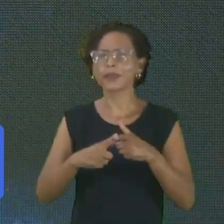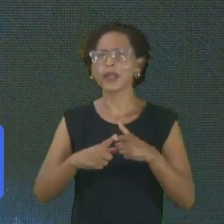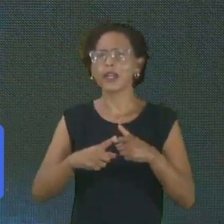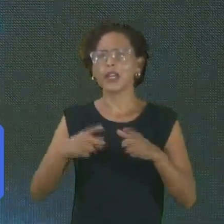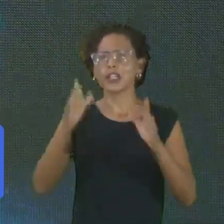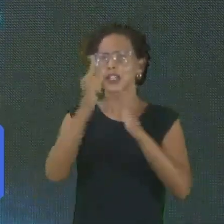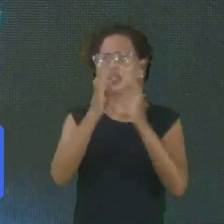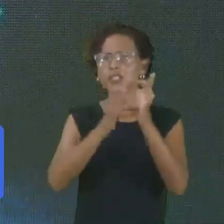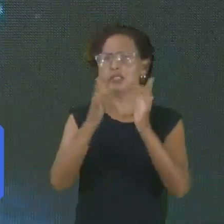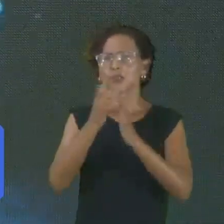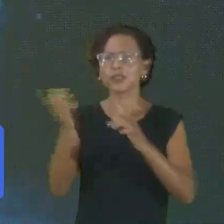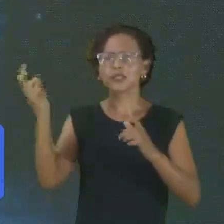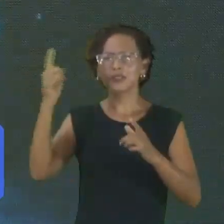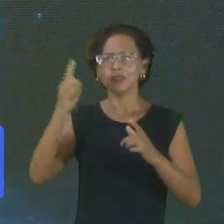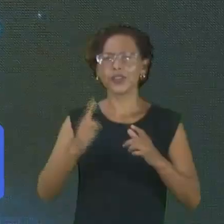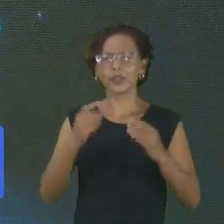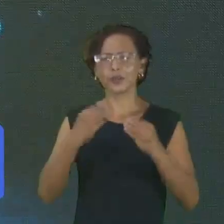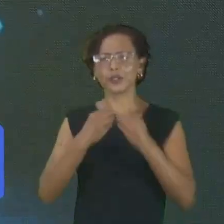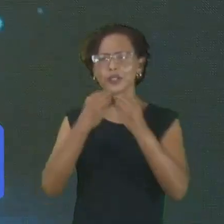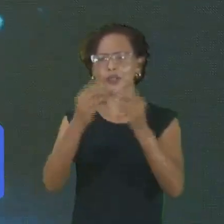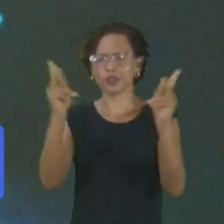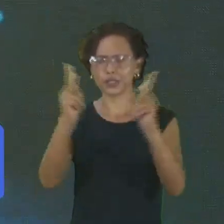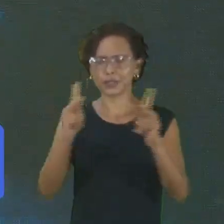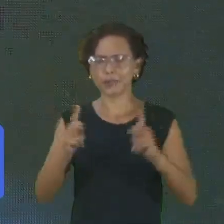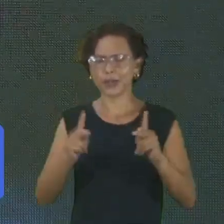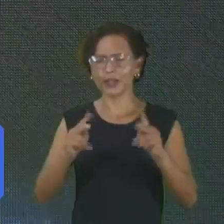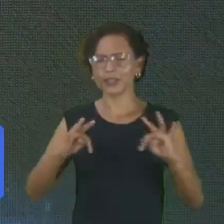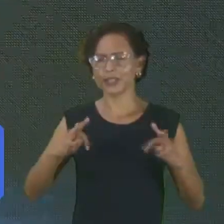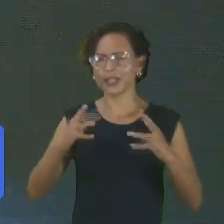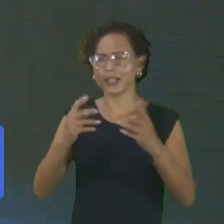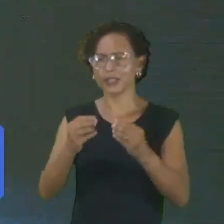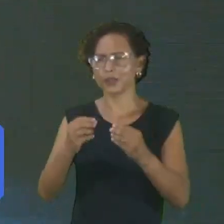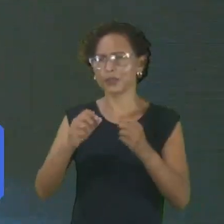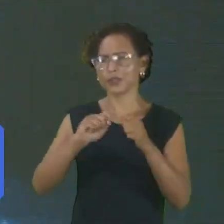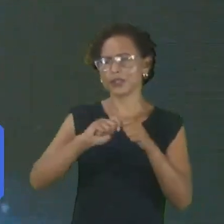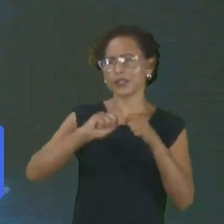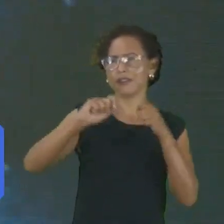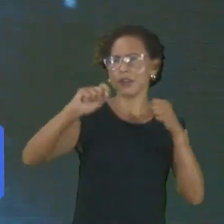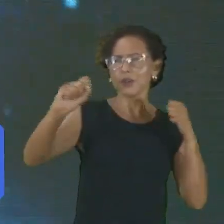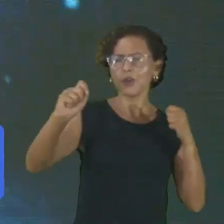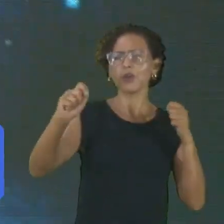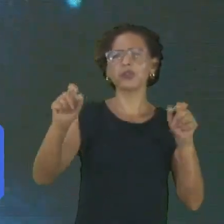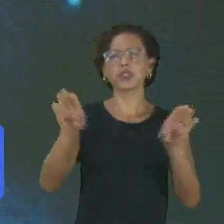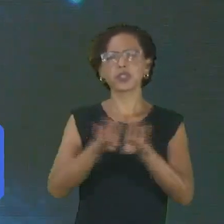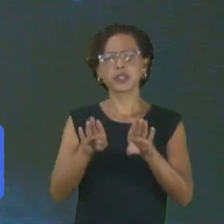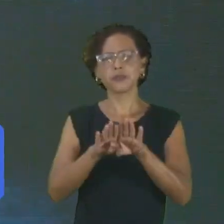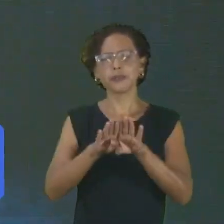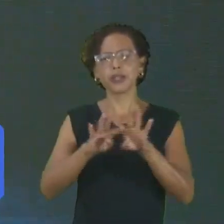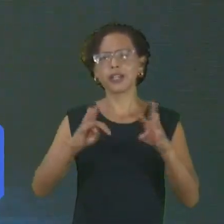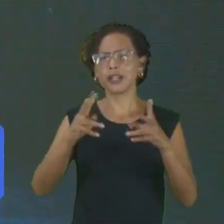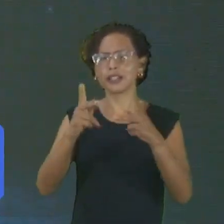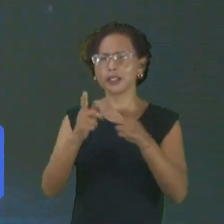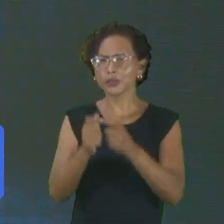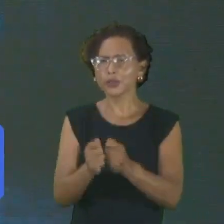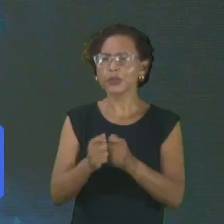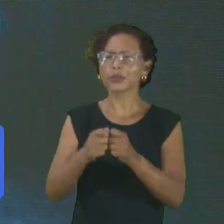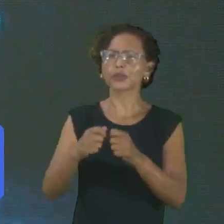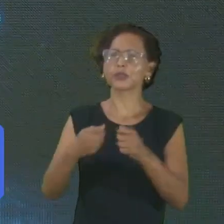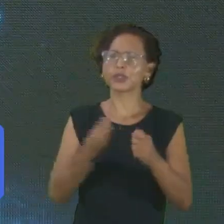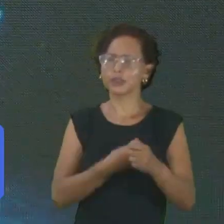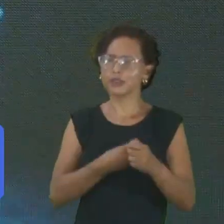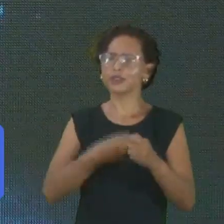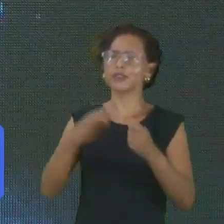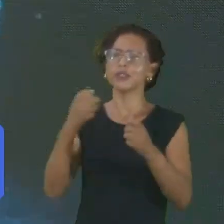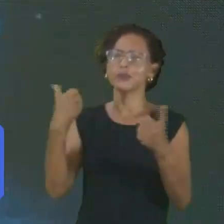que estavam perto, pois por meio dele, tanto nós como vocês temos acesso ao Pai por